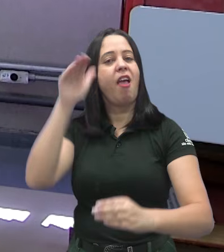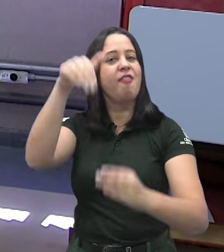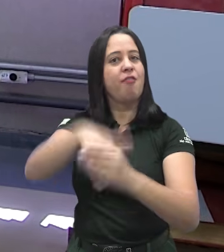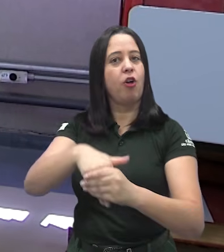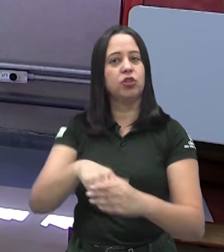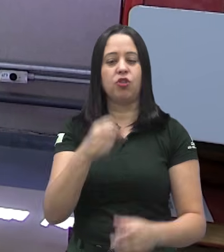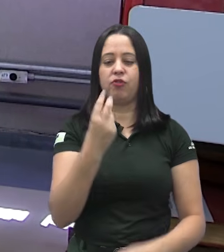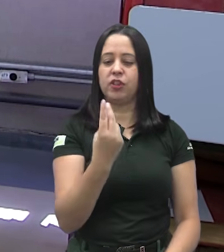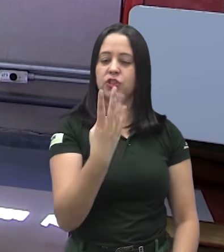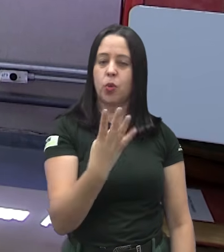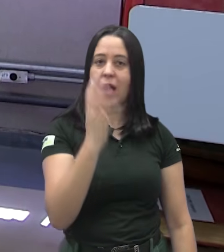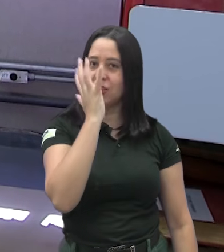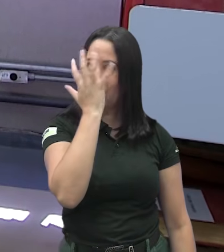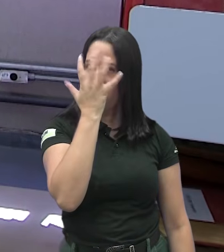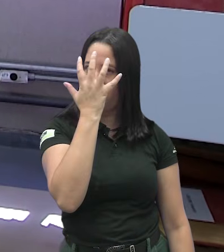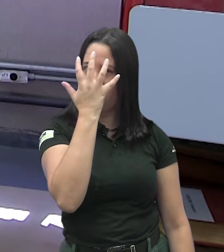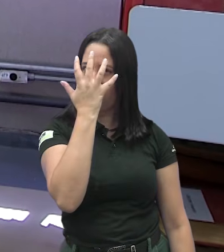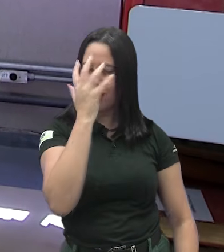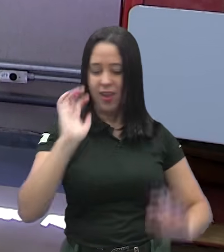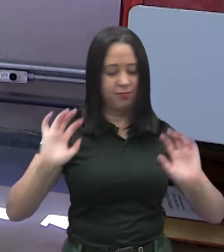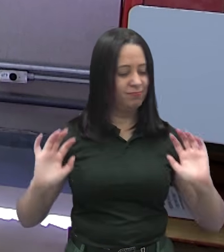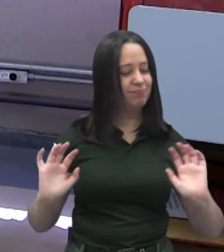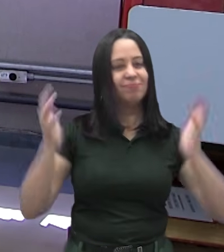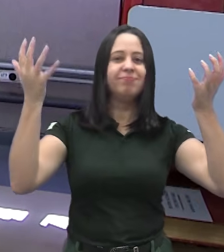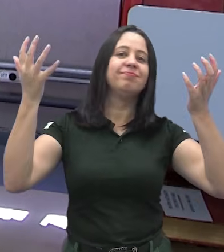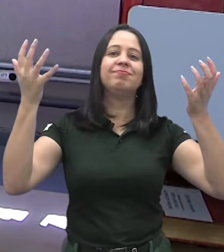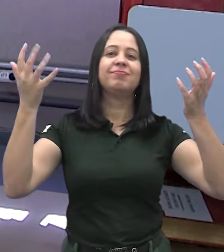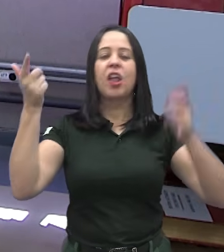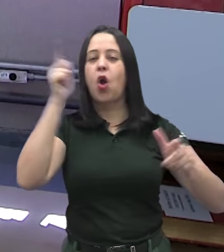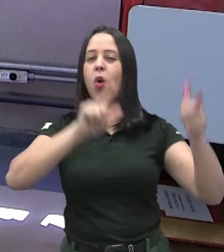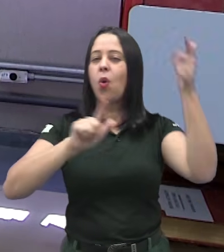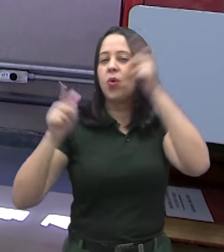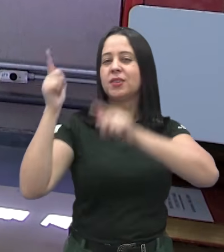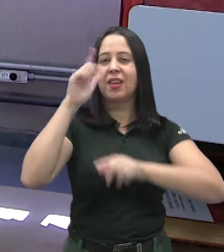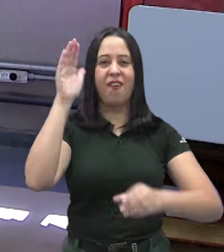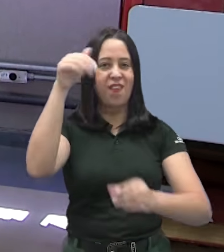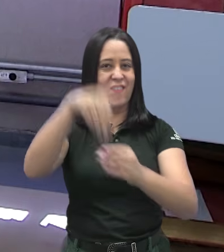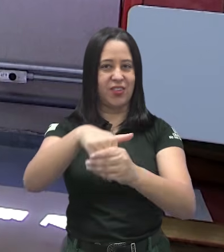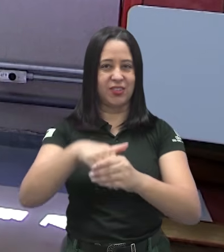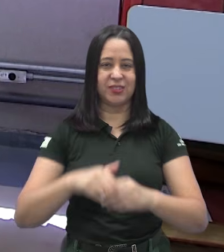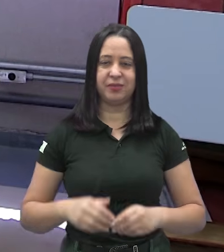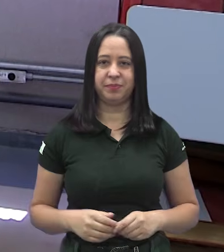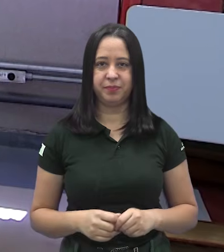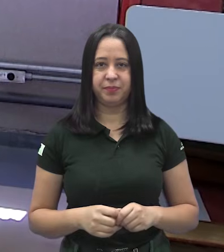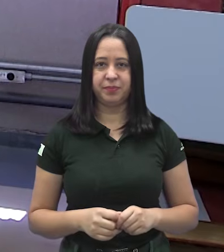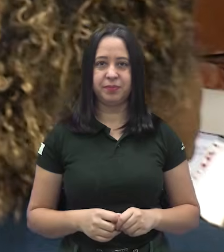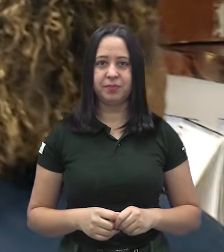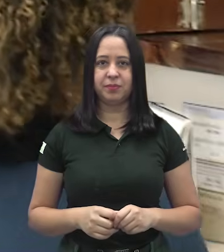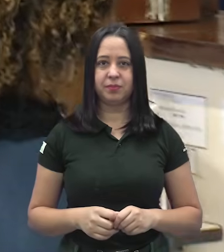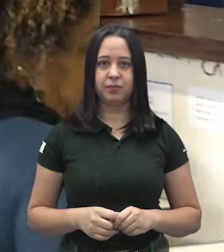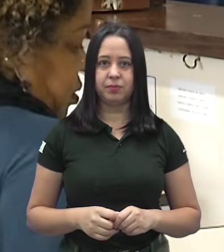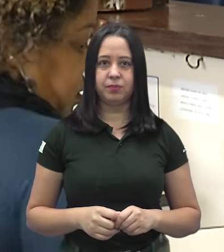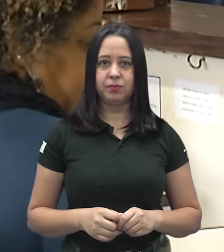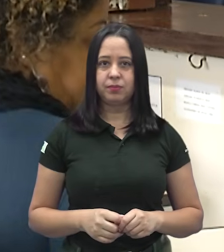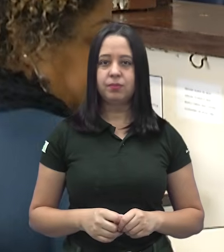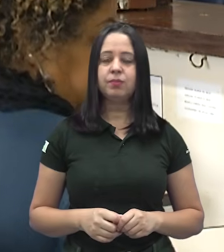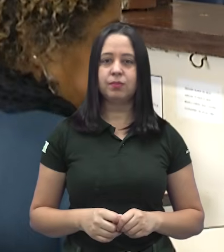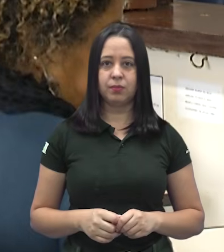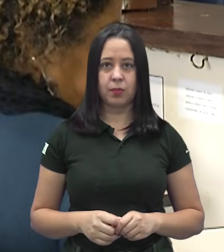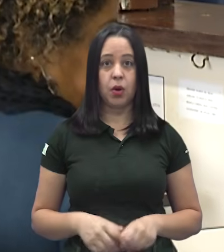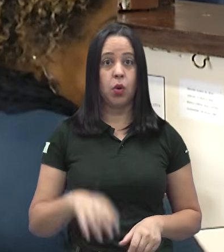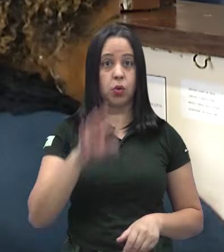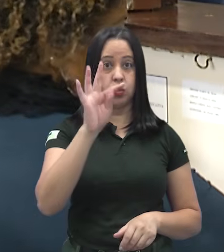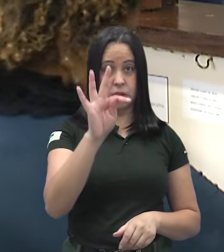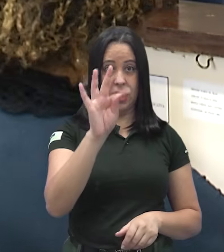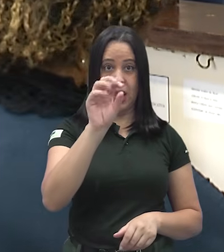nas urnas. O dia 24 de fevereiro celebra o Dia da Conquista do Voto Feminino. De acordo com o